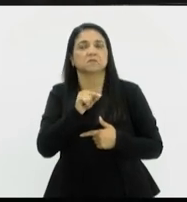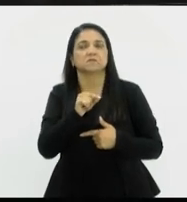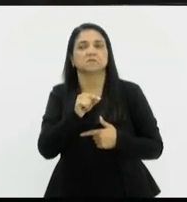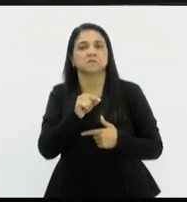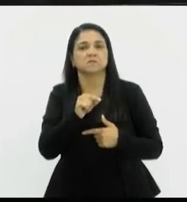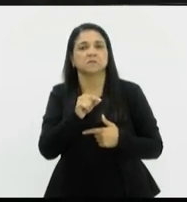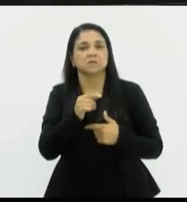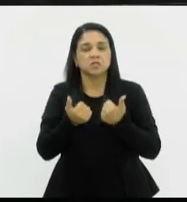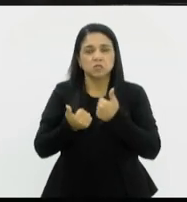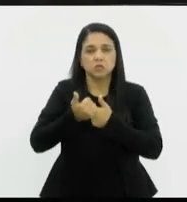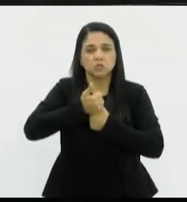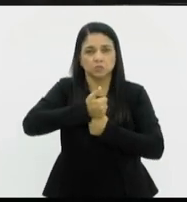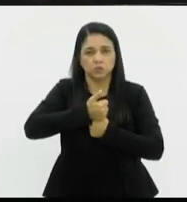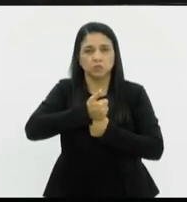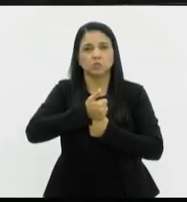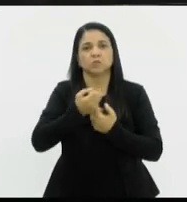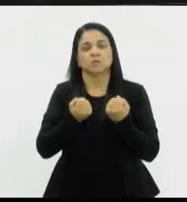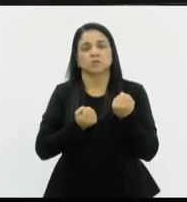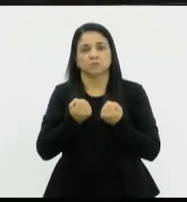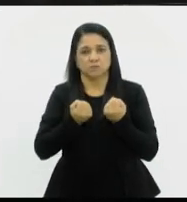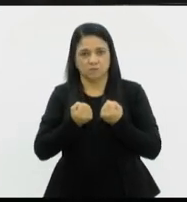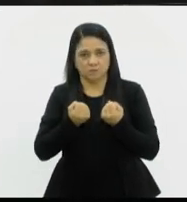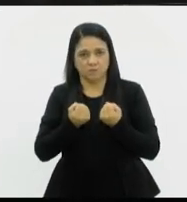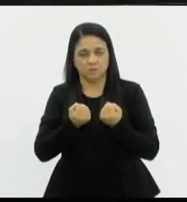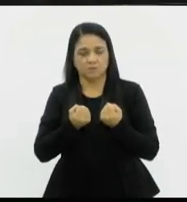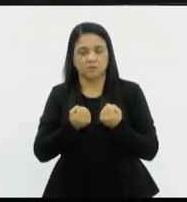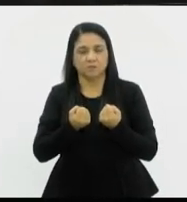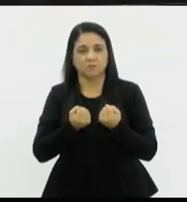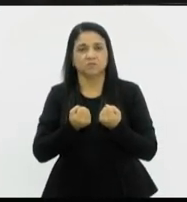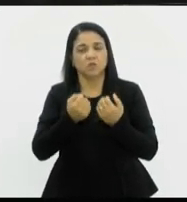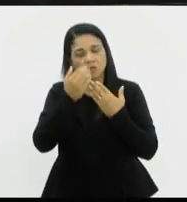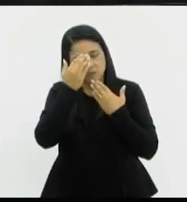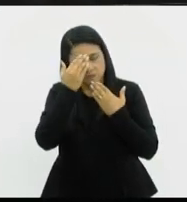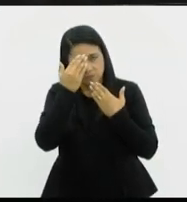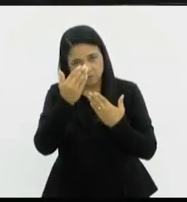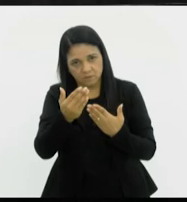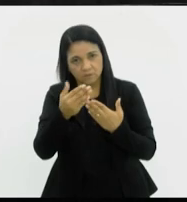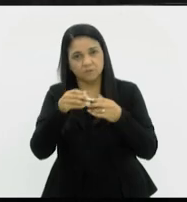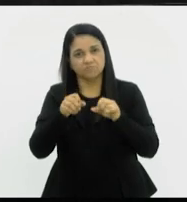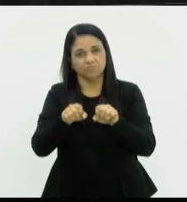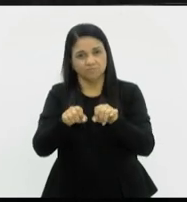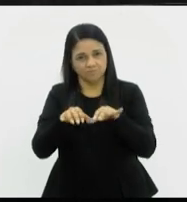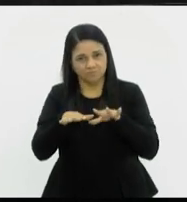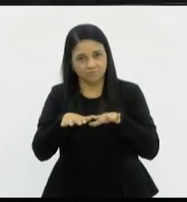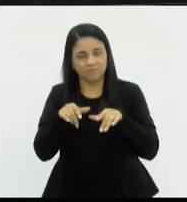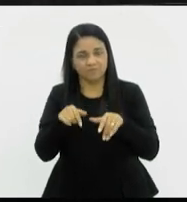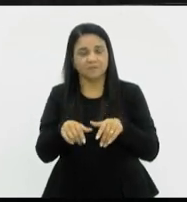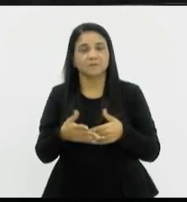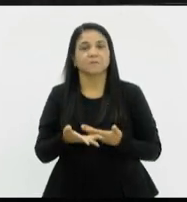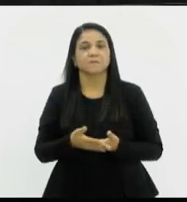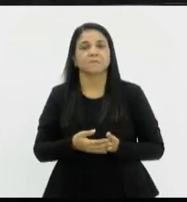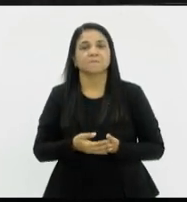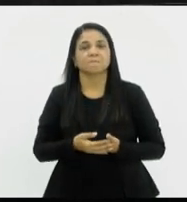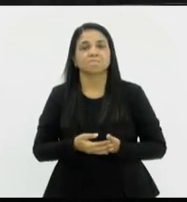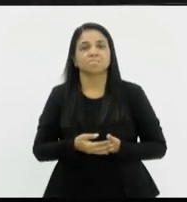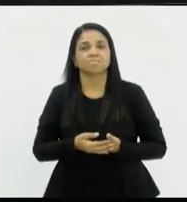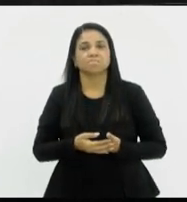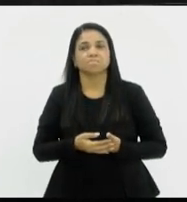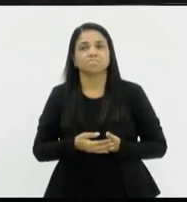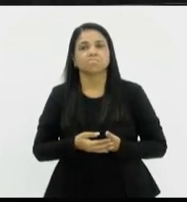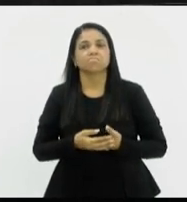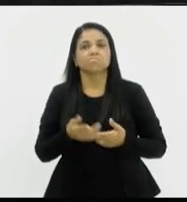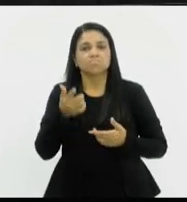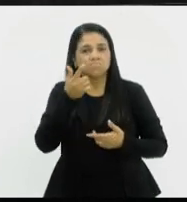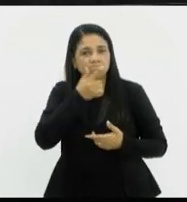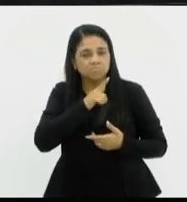e substituir os seus automóveis. De modo que eu agradeço a esse parlamento e, assim que chegar